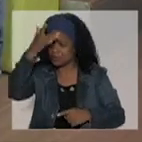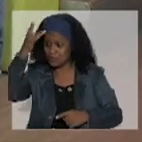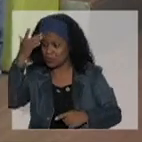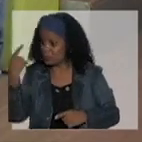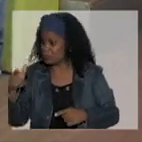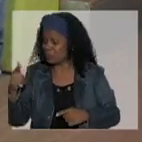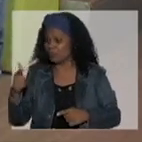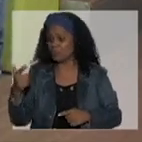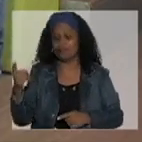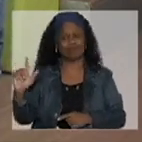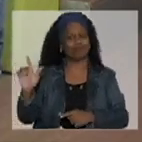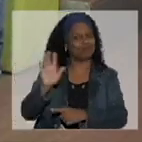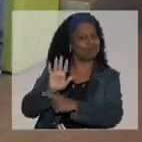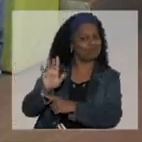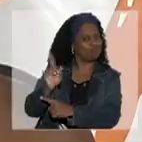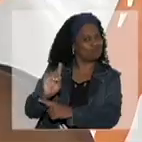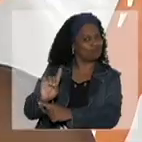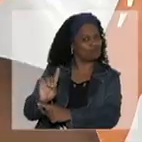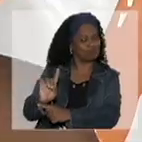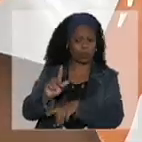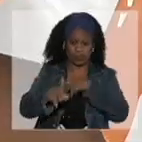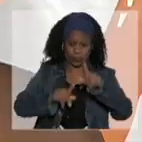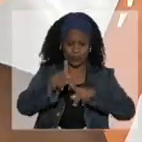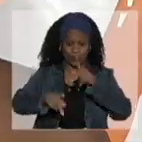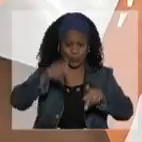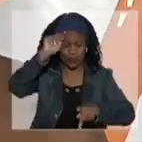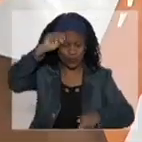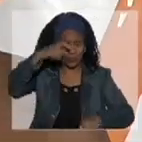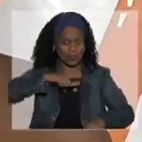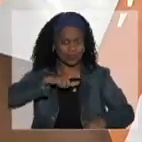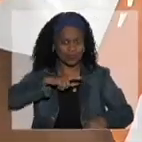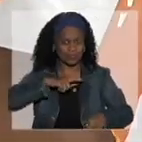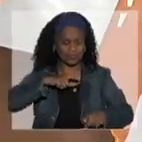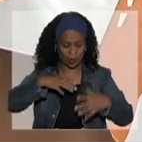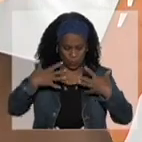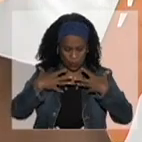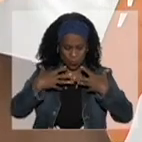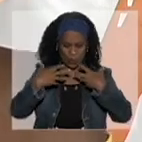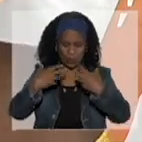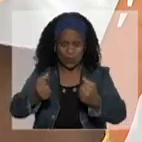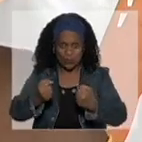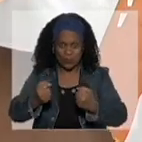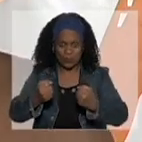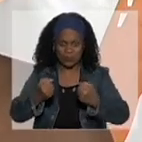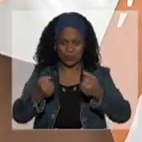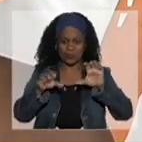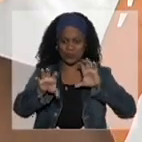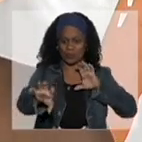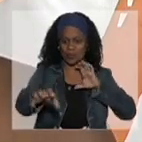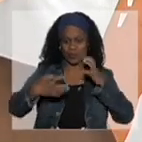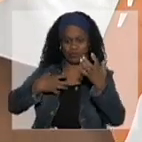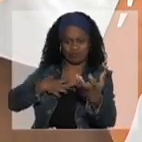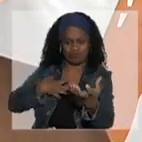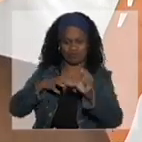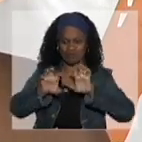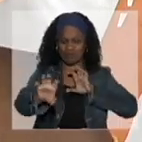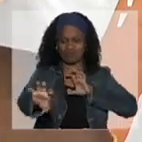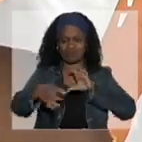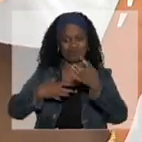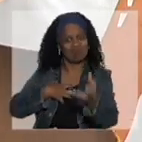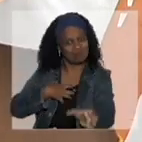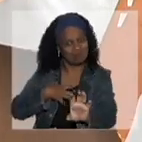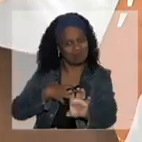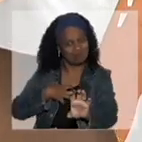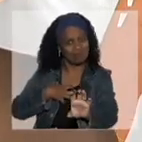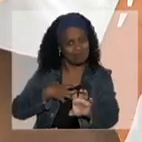acaba ajudando nessa isso é uma coisa que o nosso povo nós negros temos muita empatia de se colocar um lugar do outro entendeu